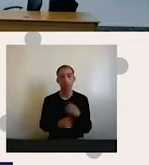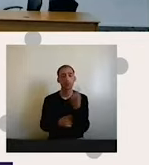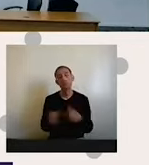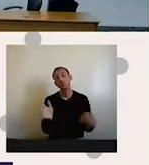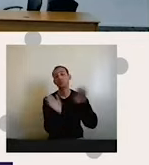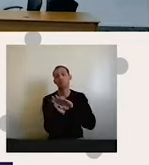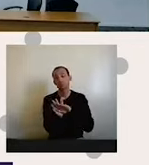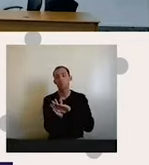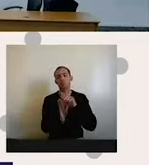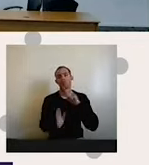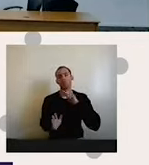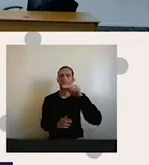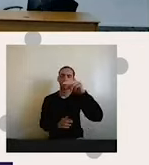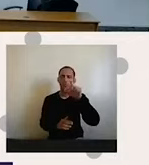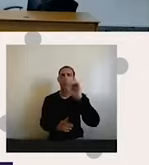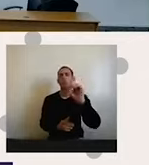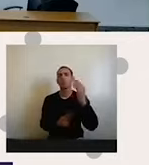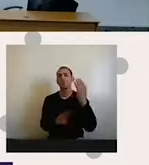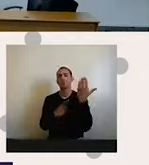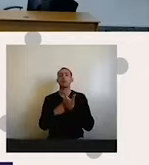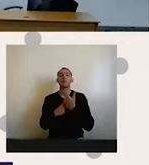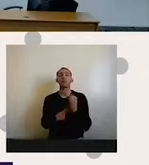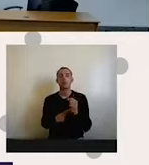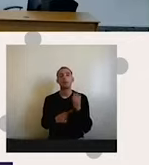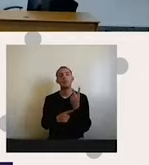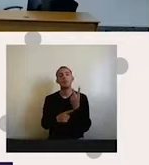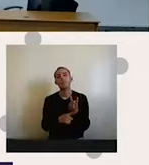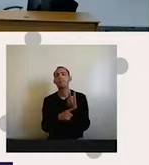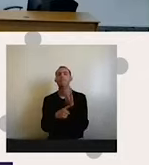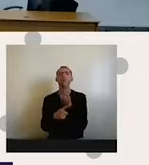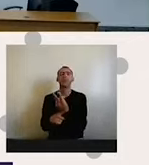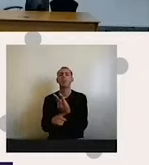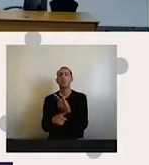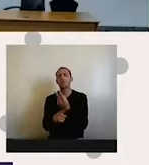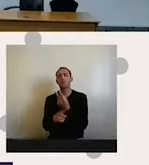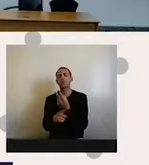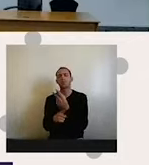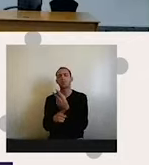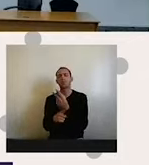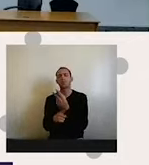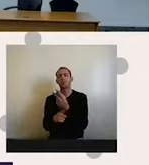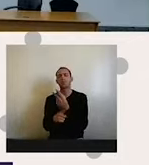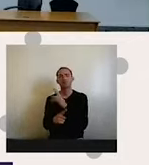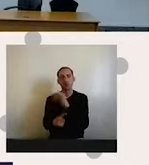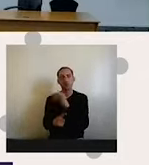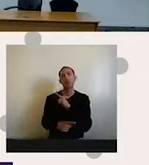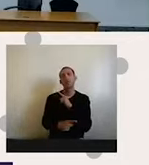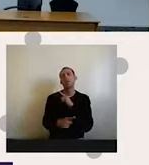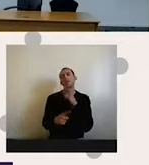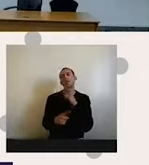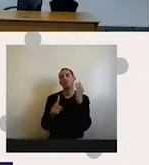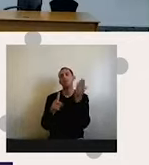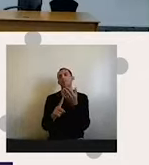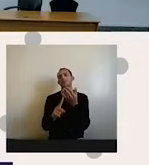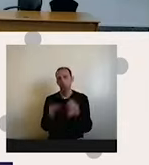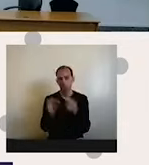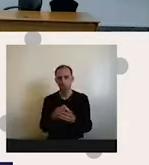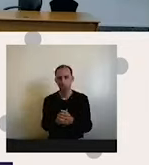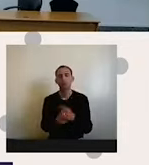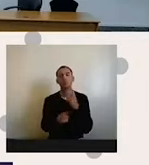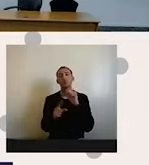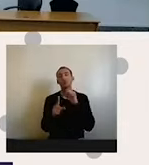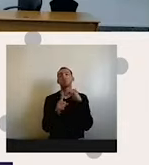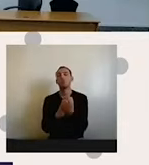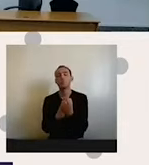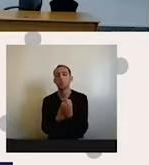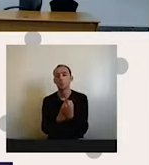que convencer o juiz de que ali tem uma situação de risco psicossocial grave, né?